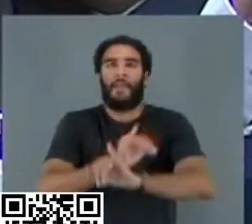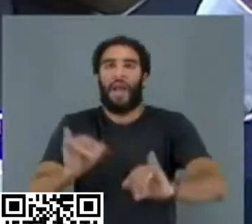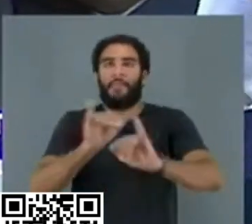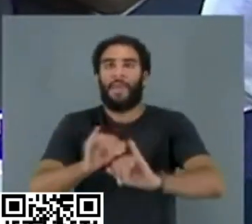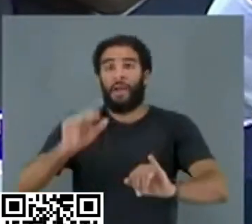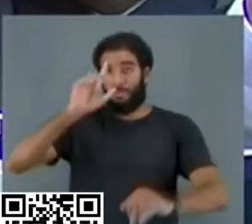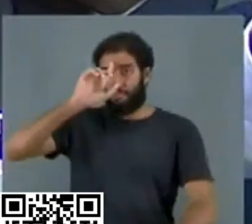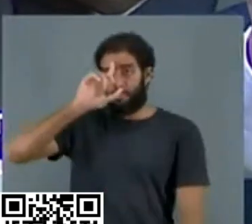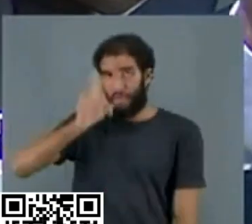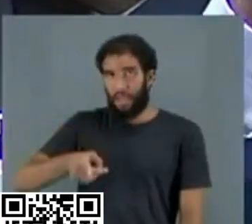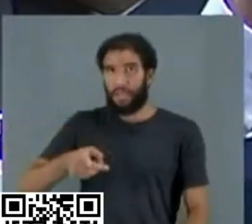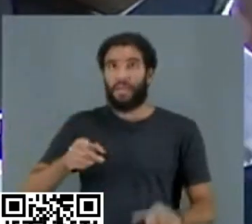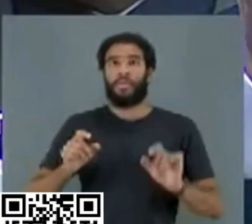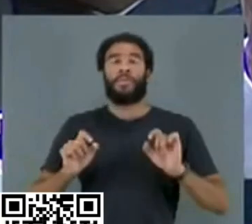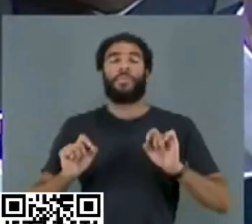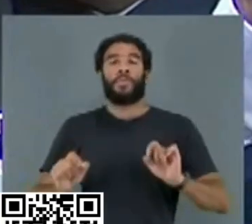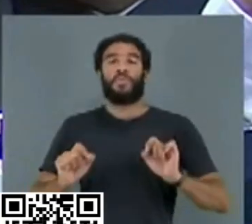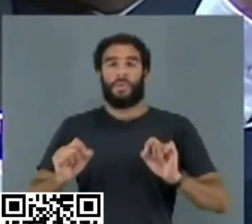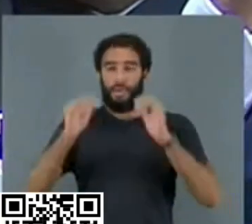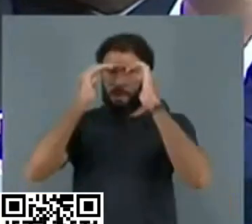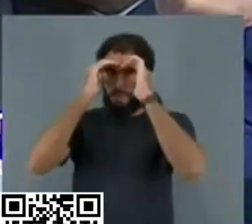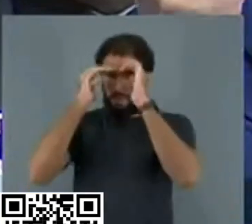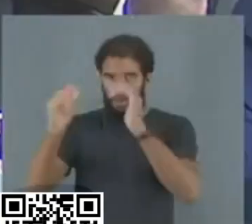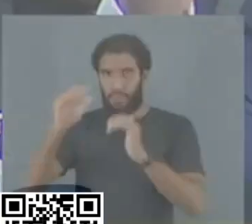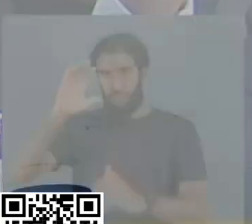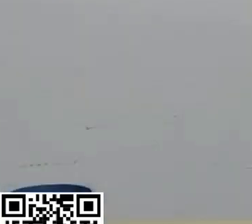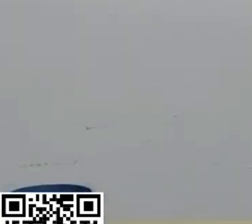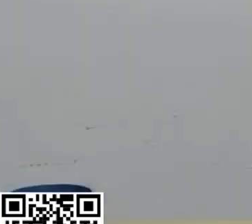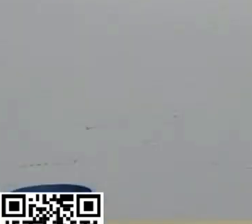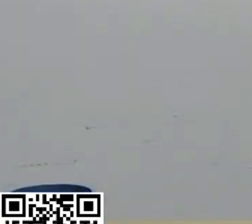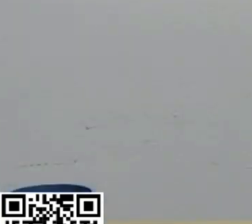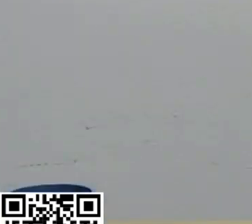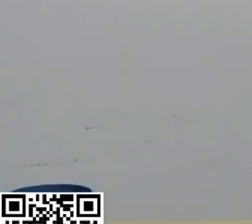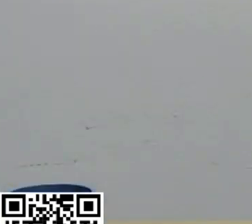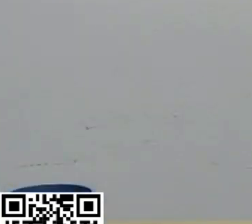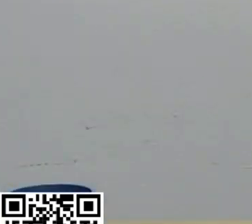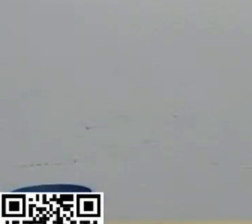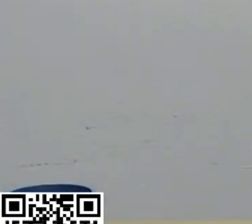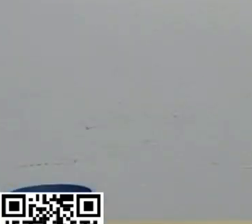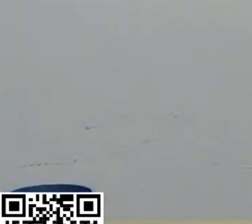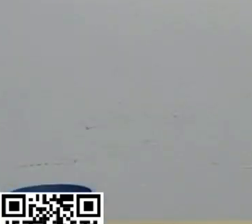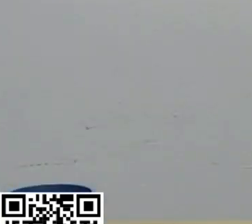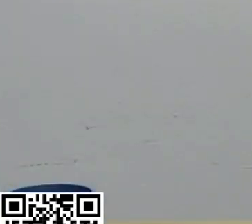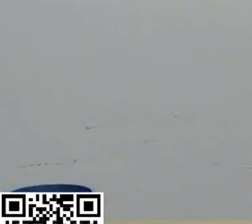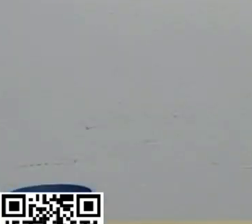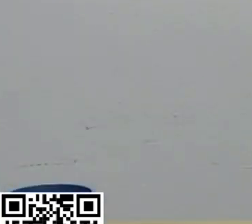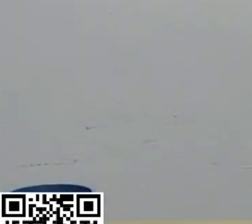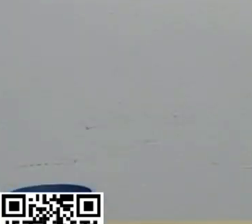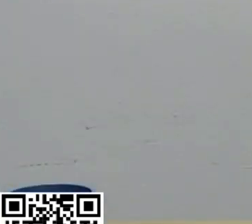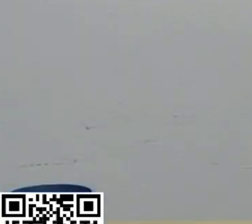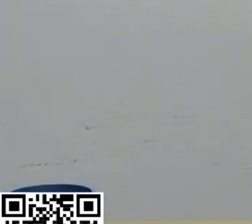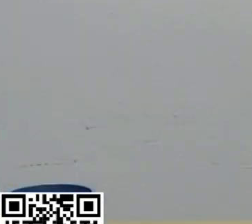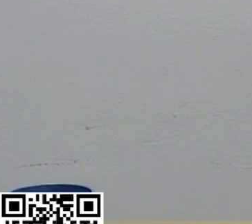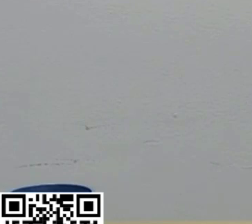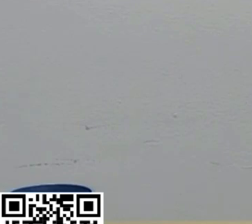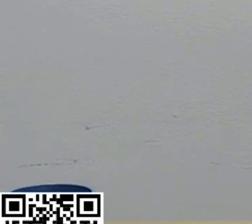determinando o fiel cumprimento da decisão. Bom, nós estamos ouvindo aí o senhor